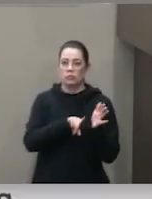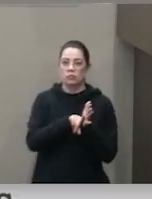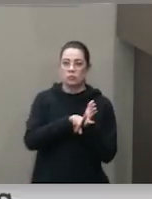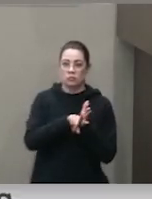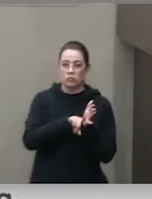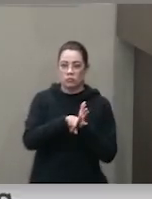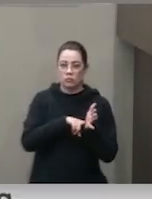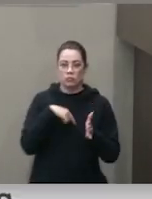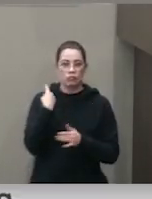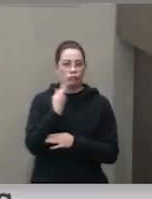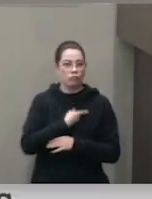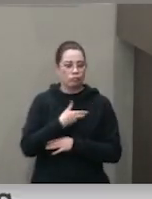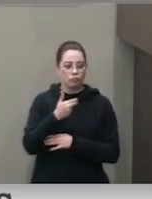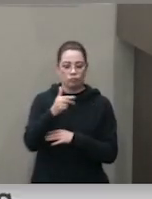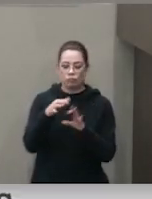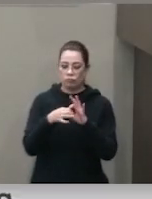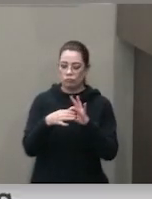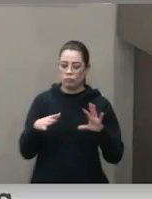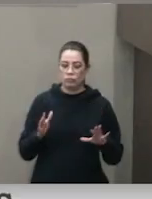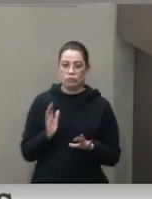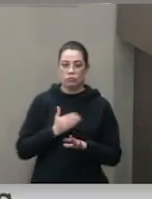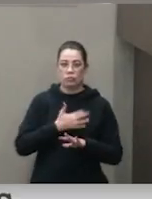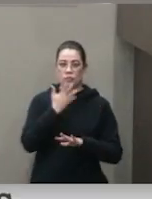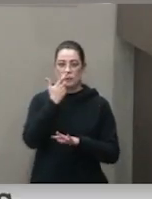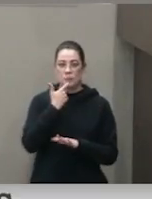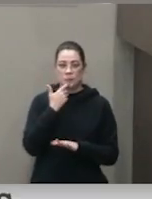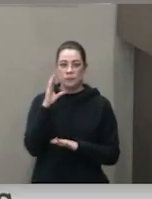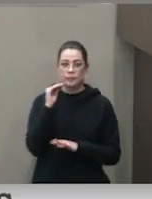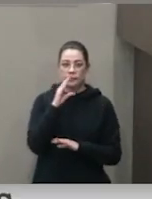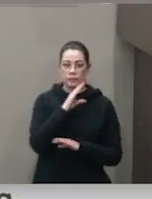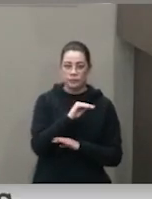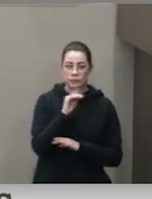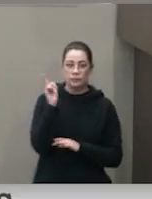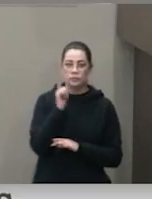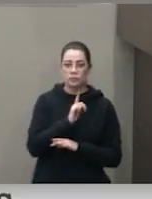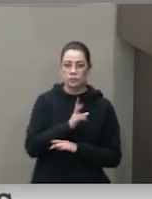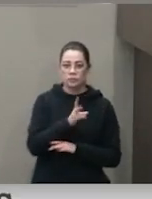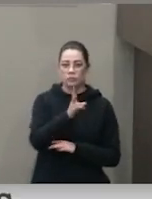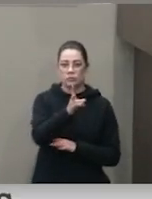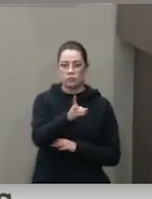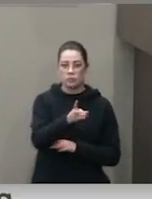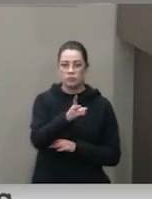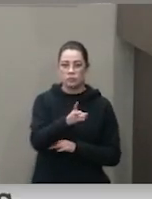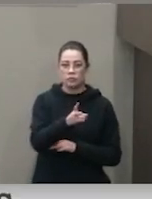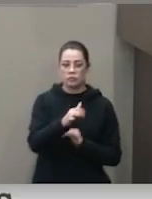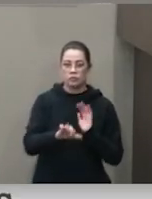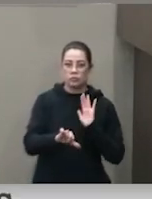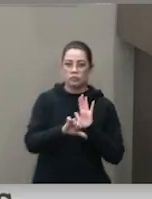gente não permita que as nossas crianças e os nossos adolescentes continuem